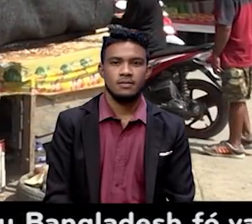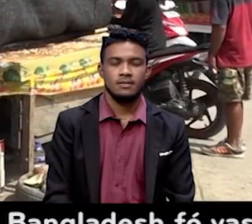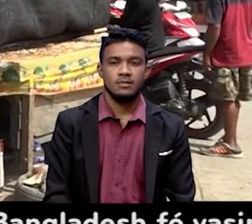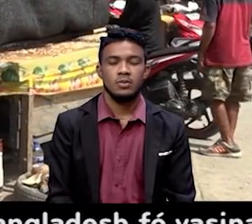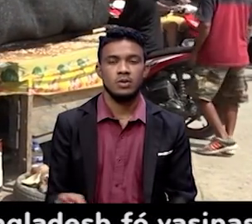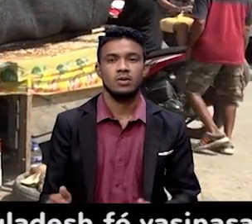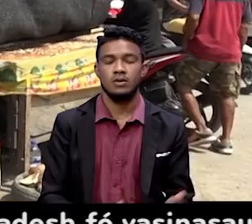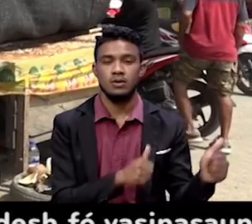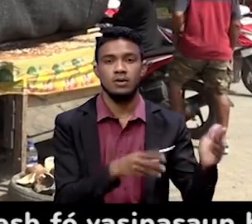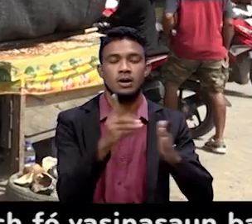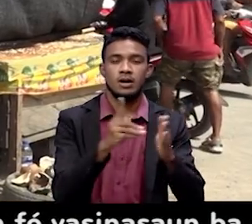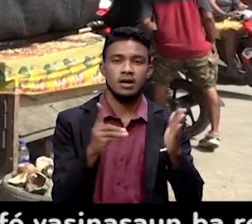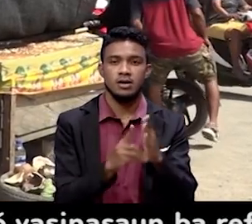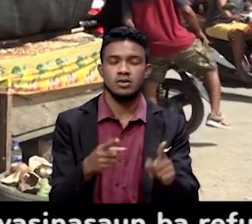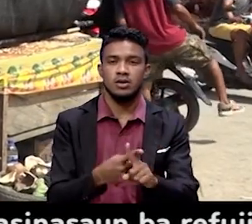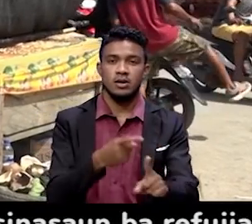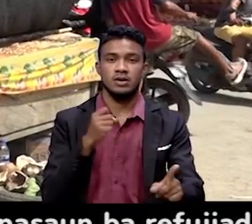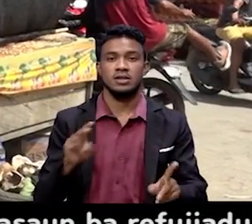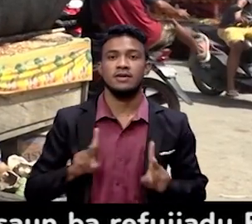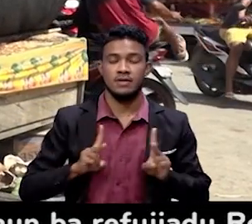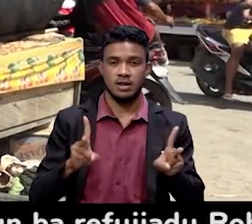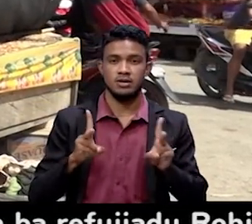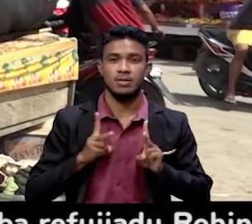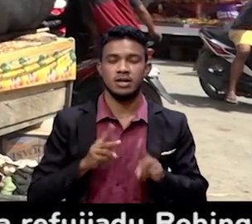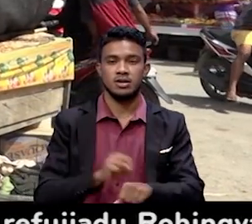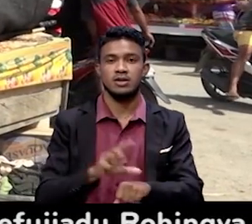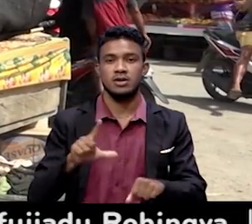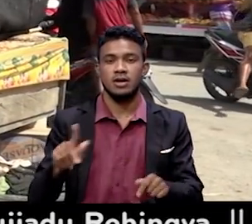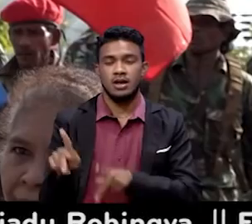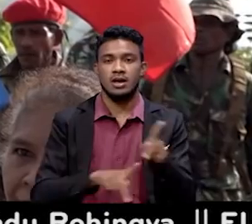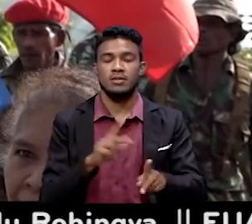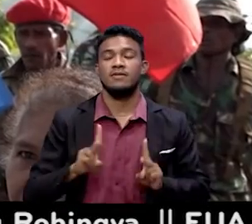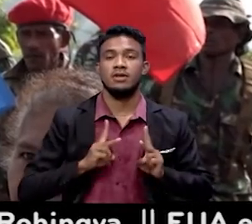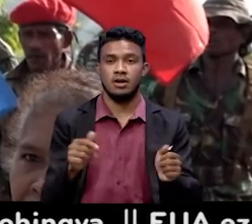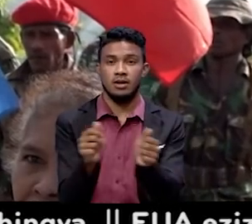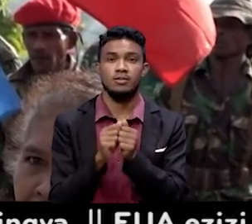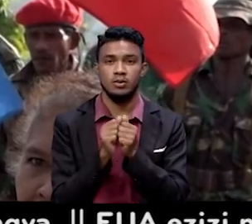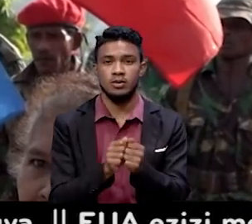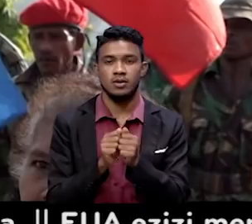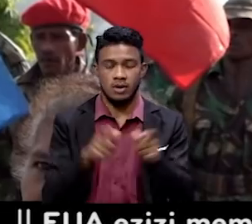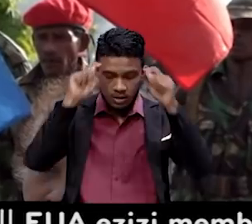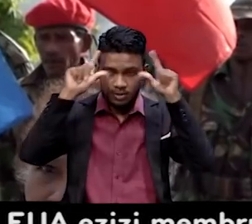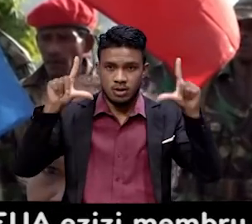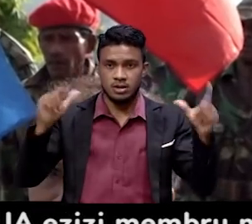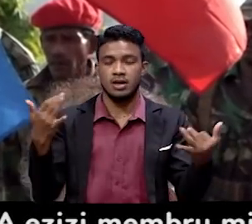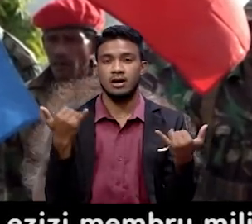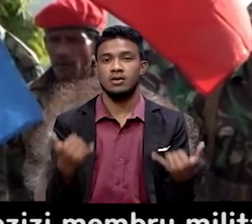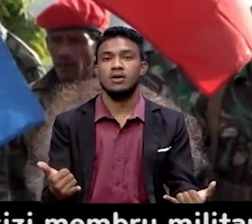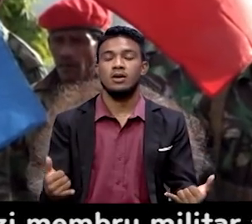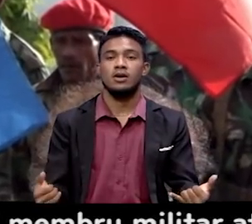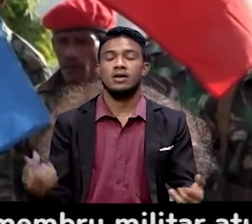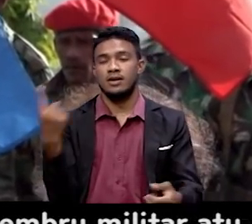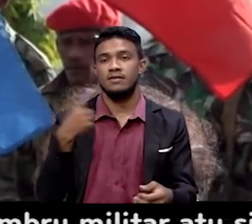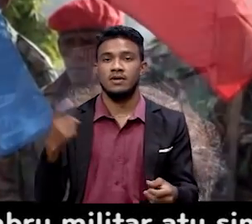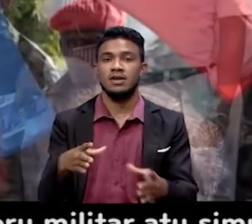Dados o Ministério Combatente Libertação Nacional, total veterano e a território Timor-Laran Tomak, nebe dadaune, ativo